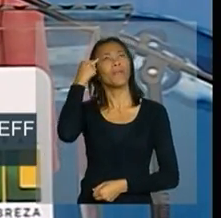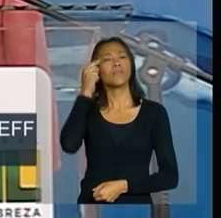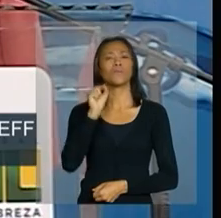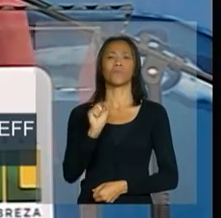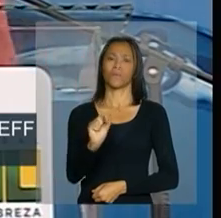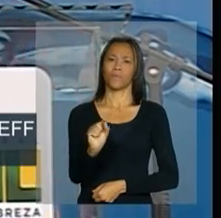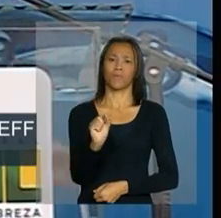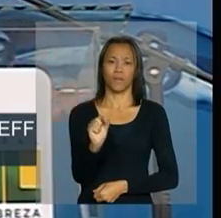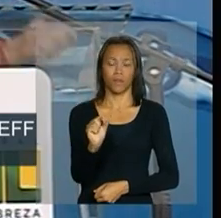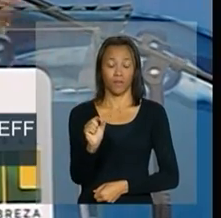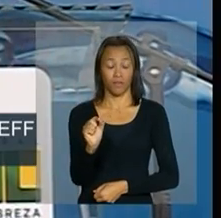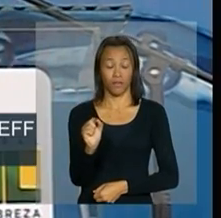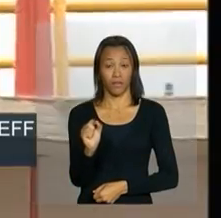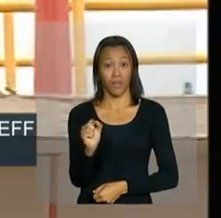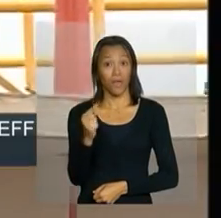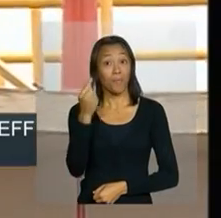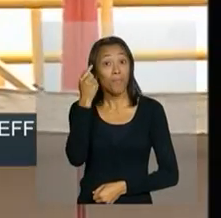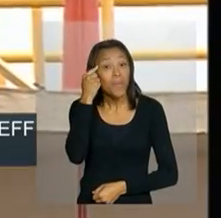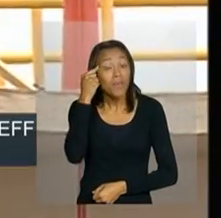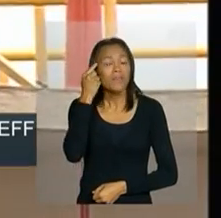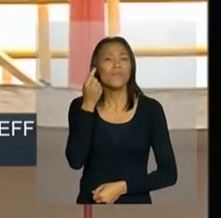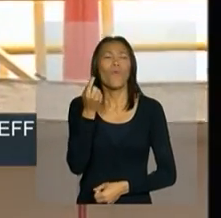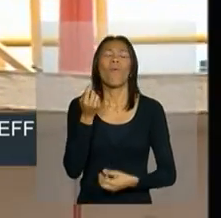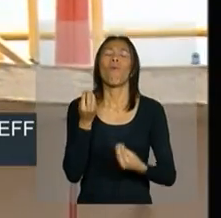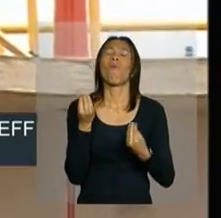isso. Eu penso de como é